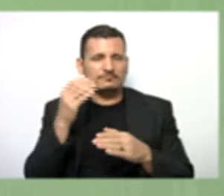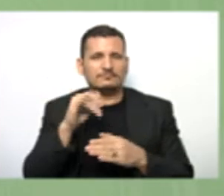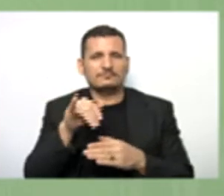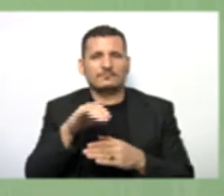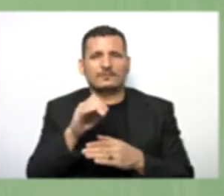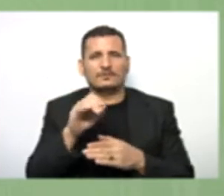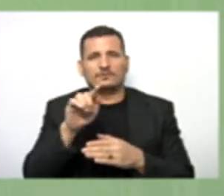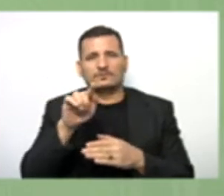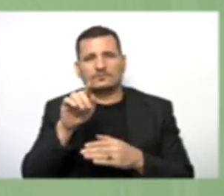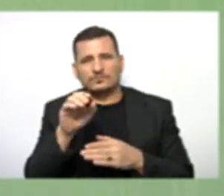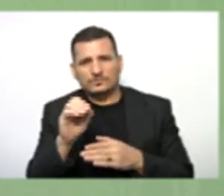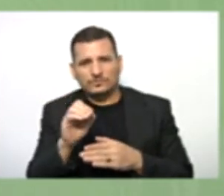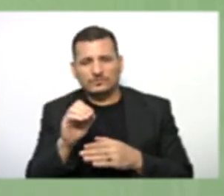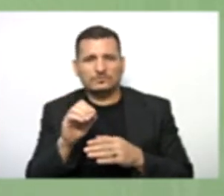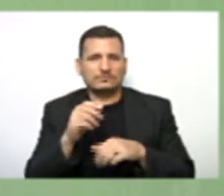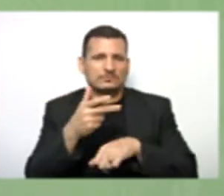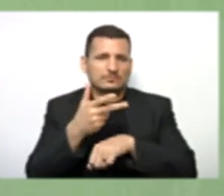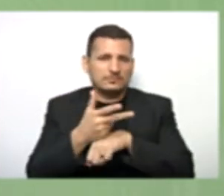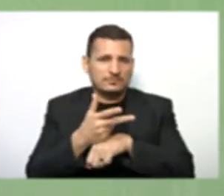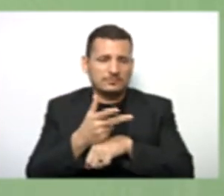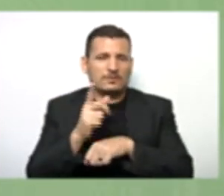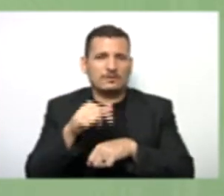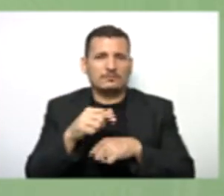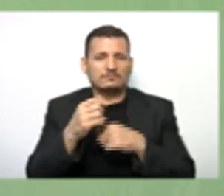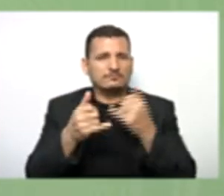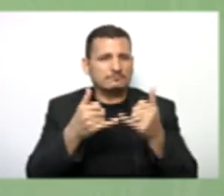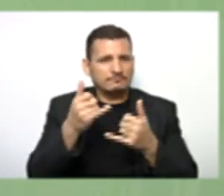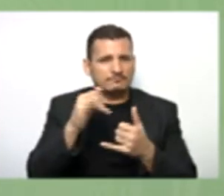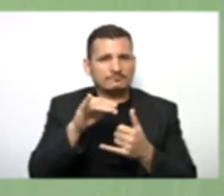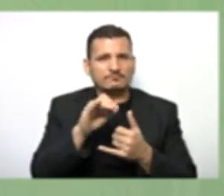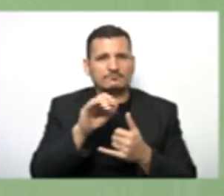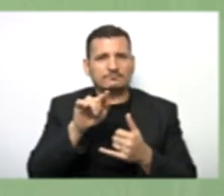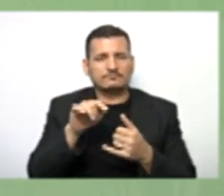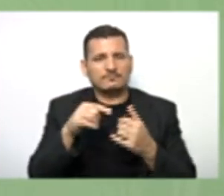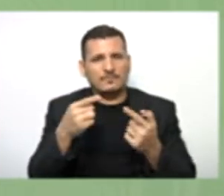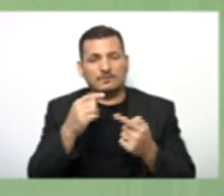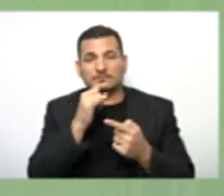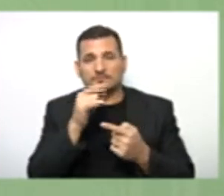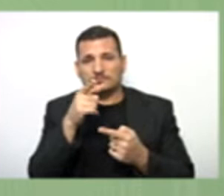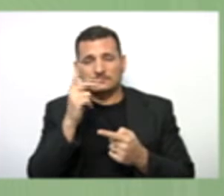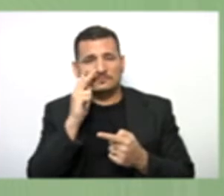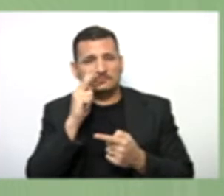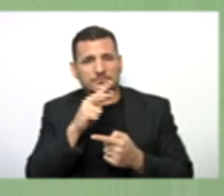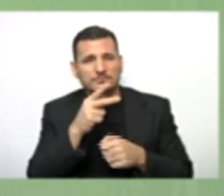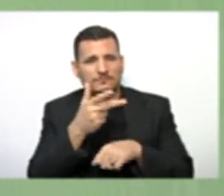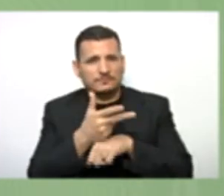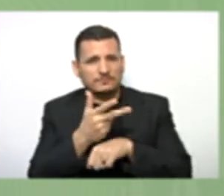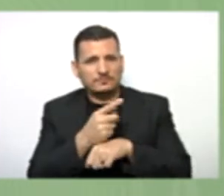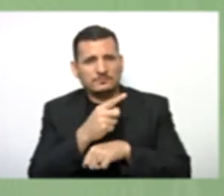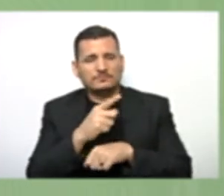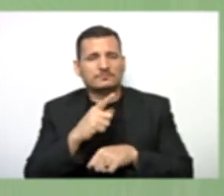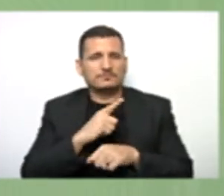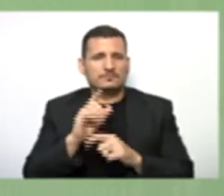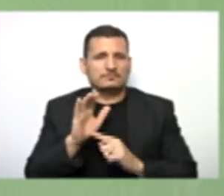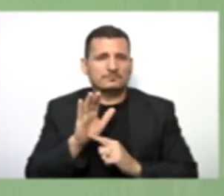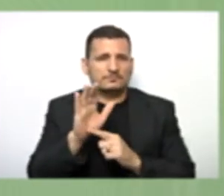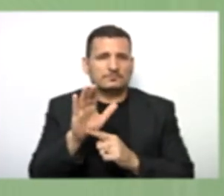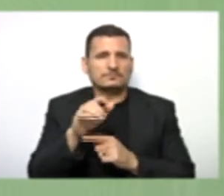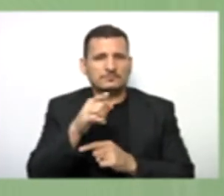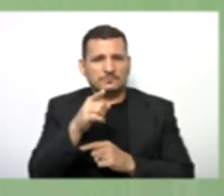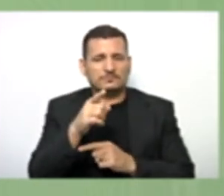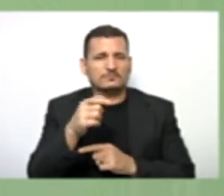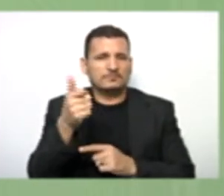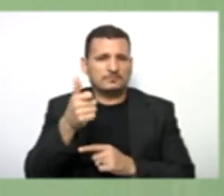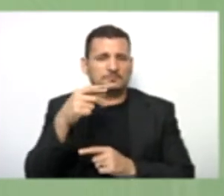gravação, de fato era o jogo. Só que para você que está vendo esse vídeo, o vídeo ele está sendo exibido para você ali em